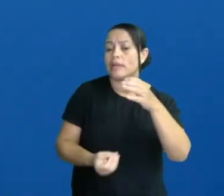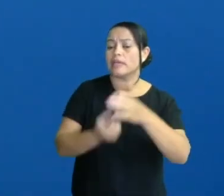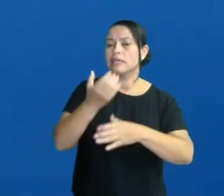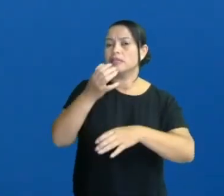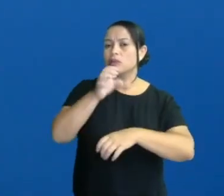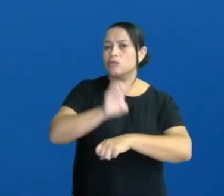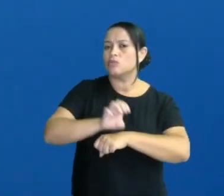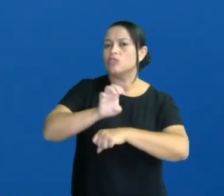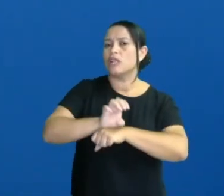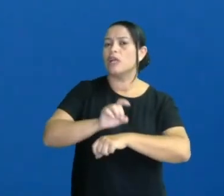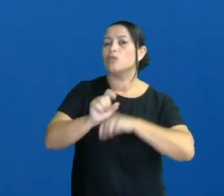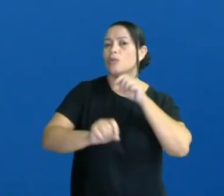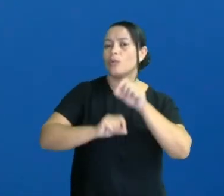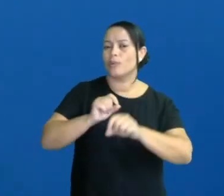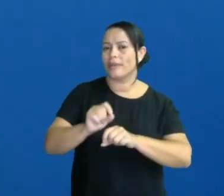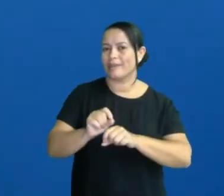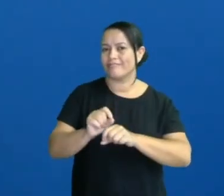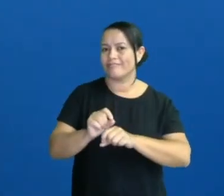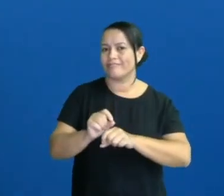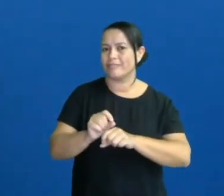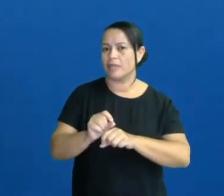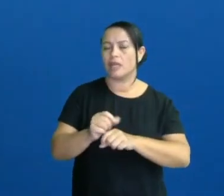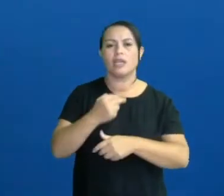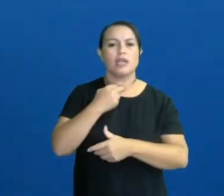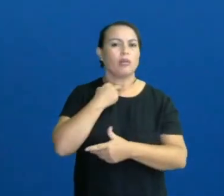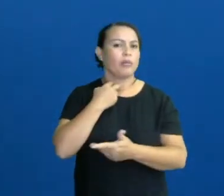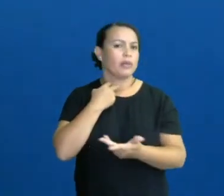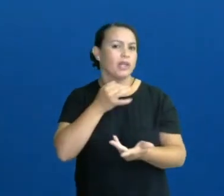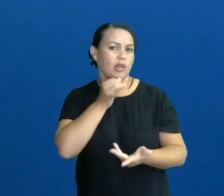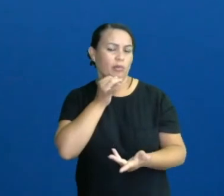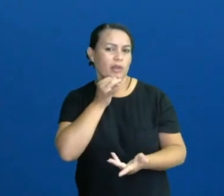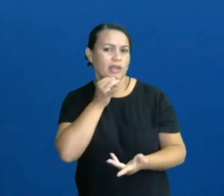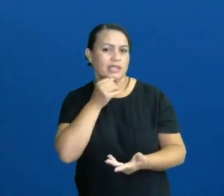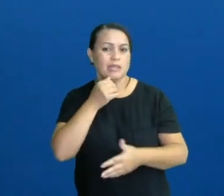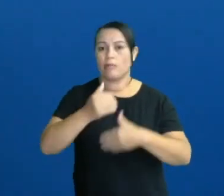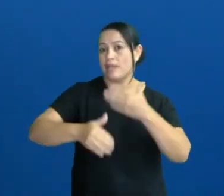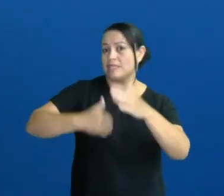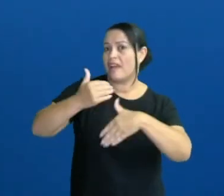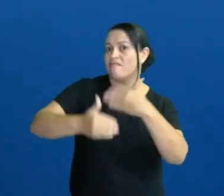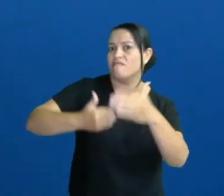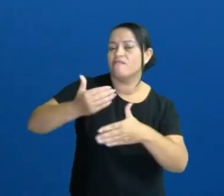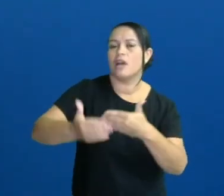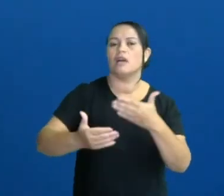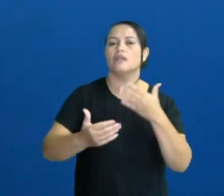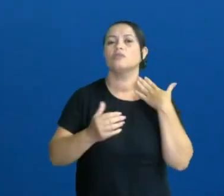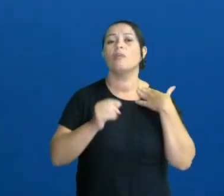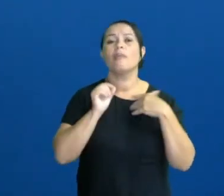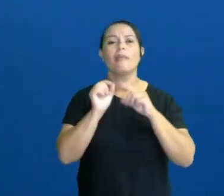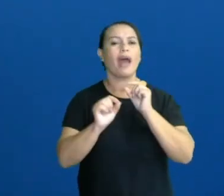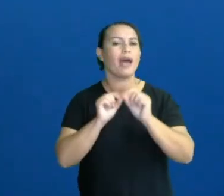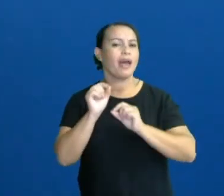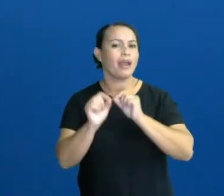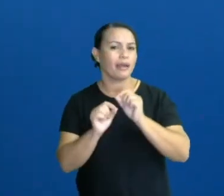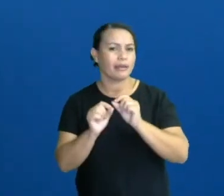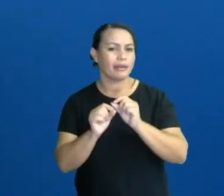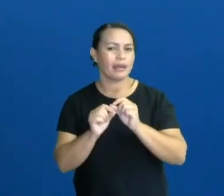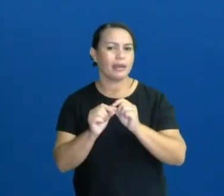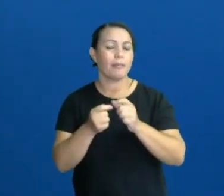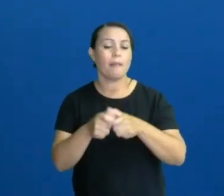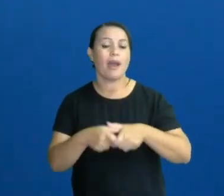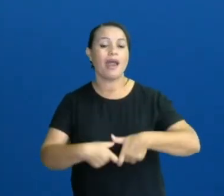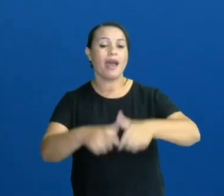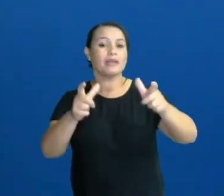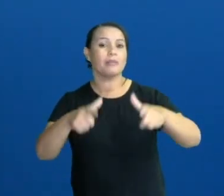Estado, não seria possível esse avanço para a